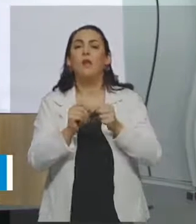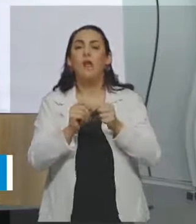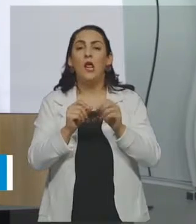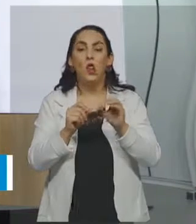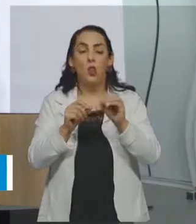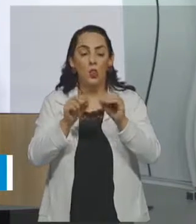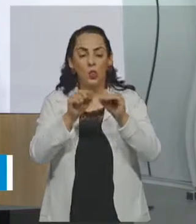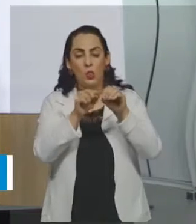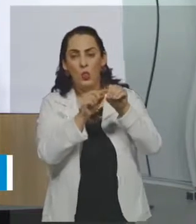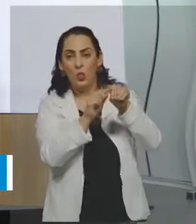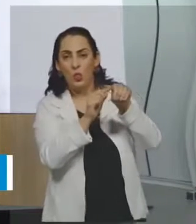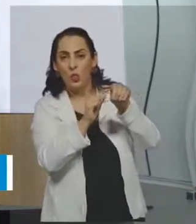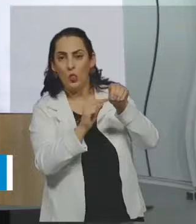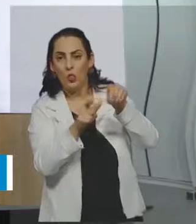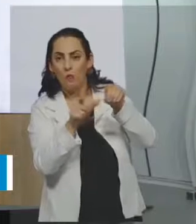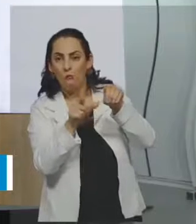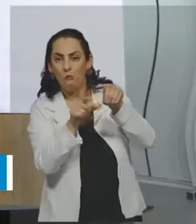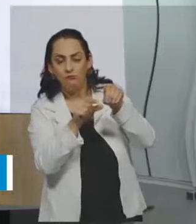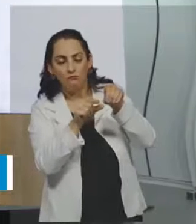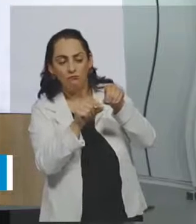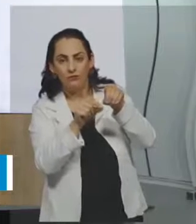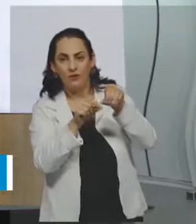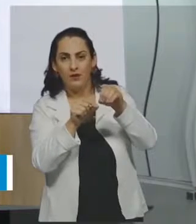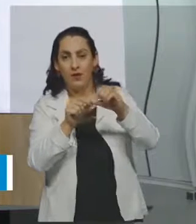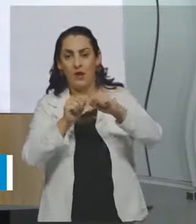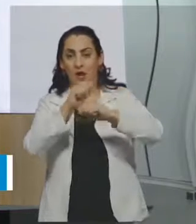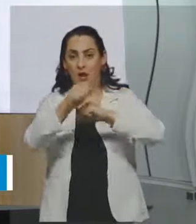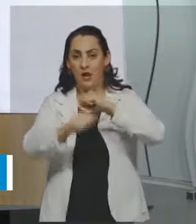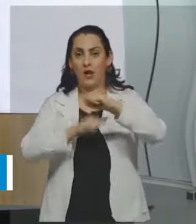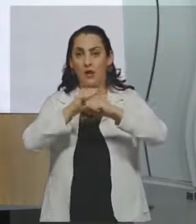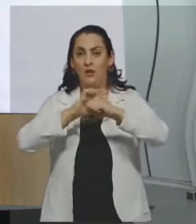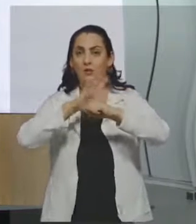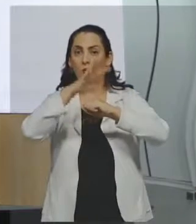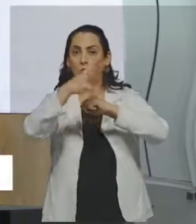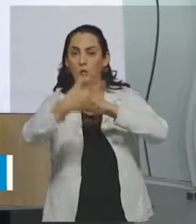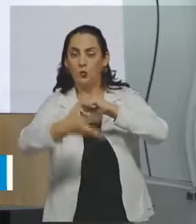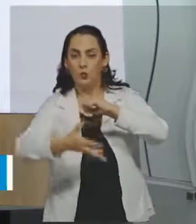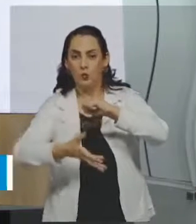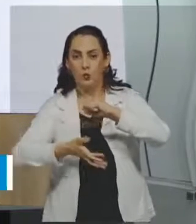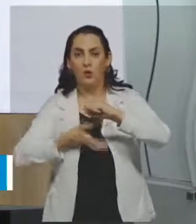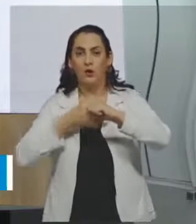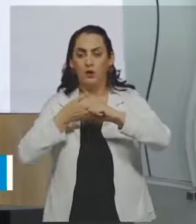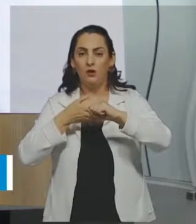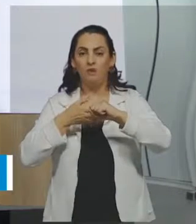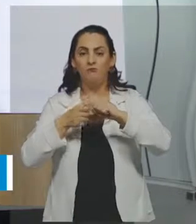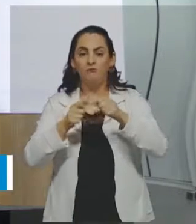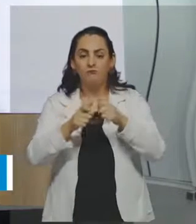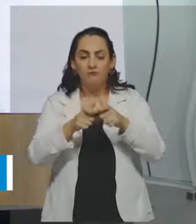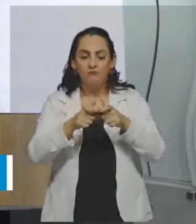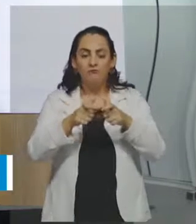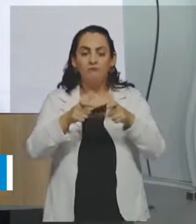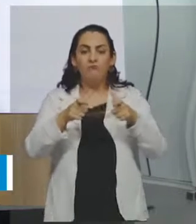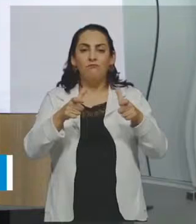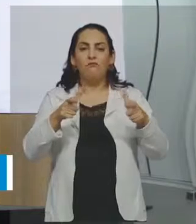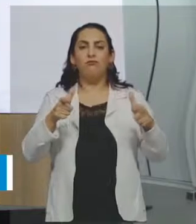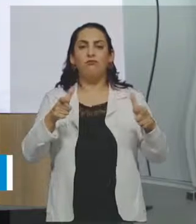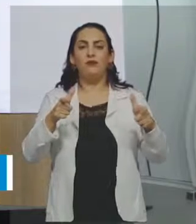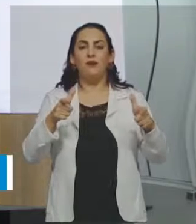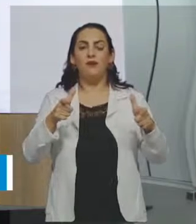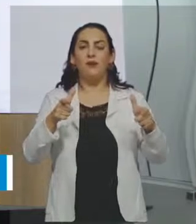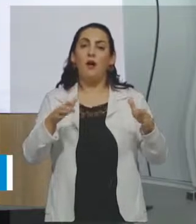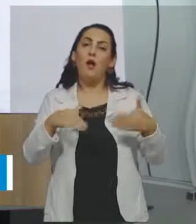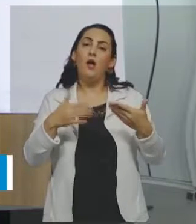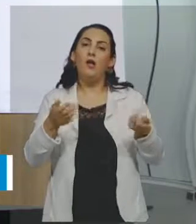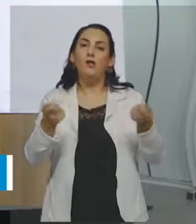ser muito pequeno e essa eletrosfera, a região onde não tem partícula muito grande, o núcleo ainda detém a